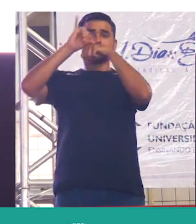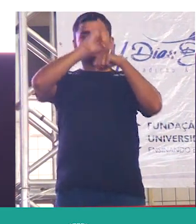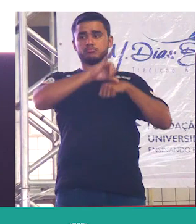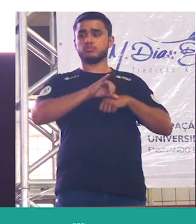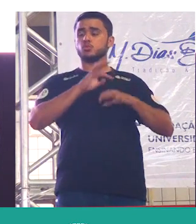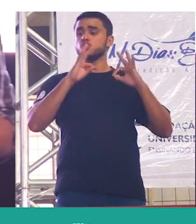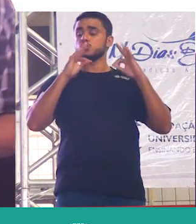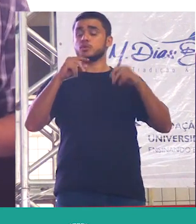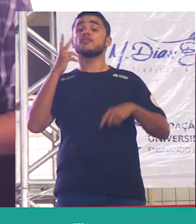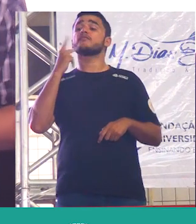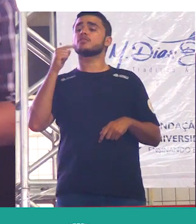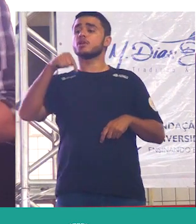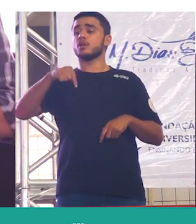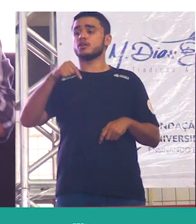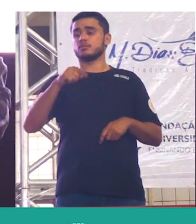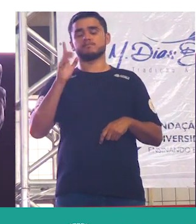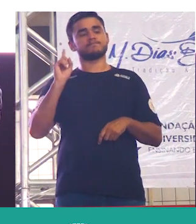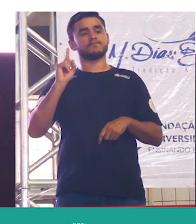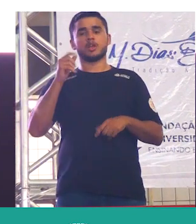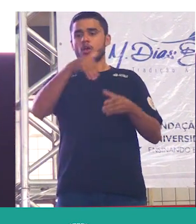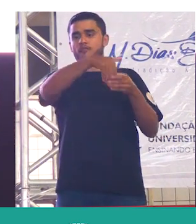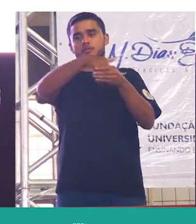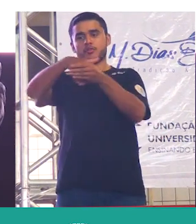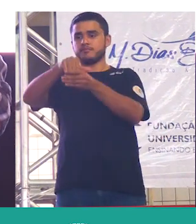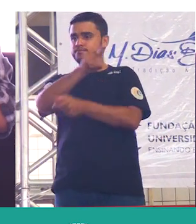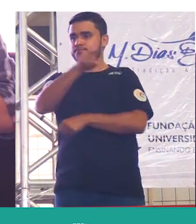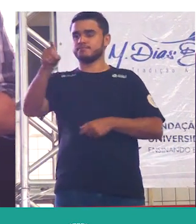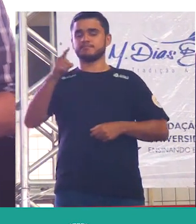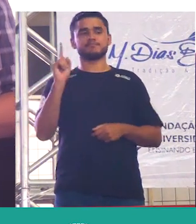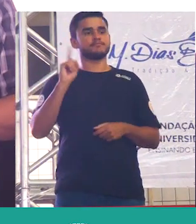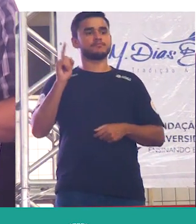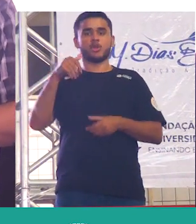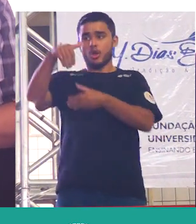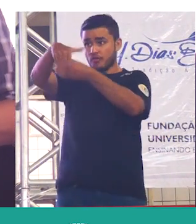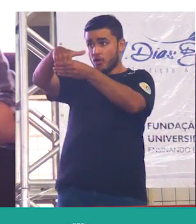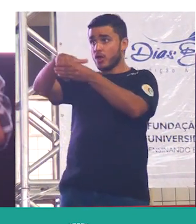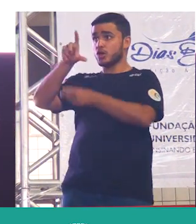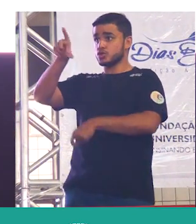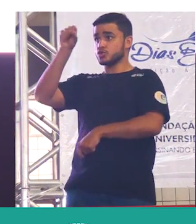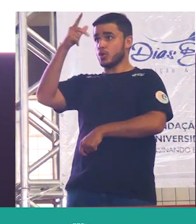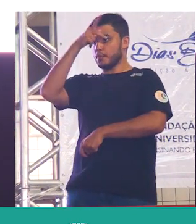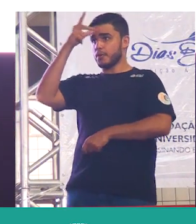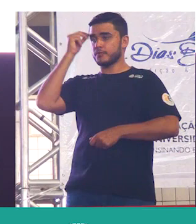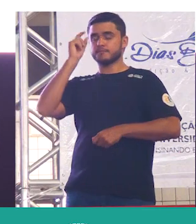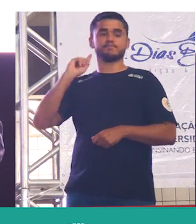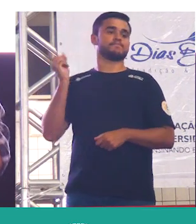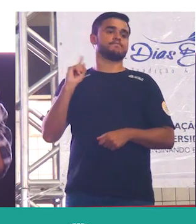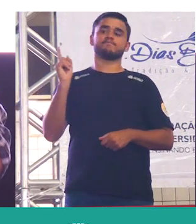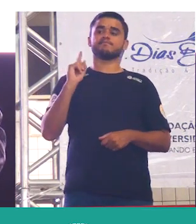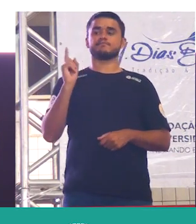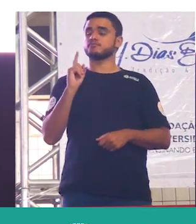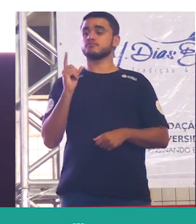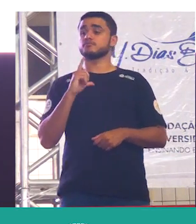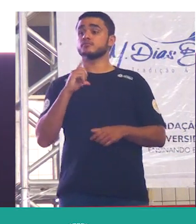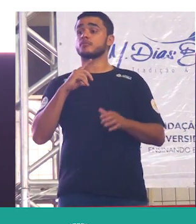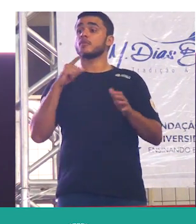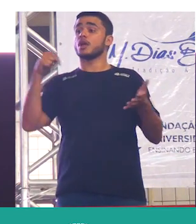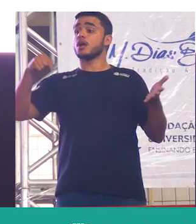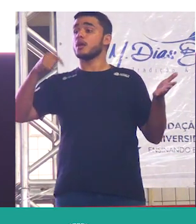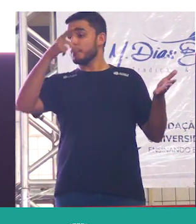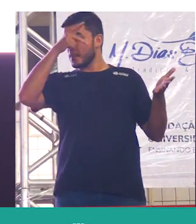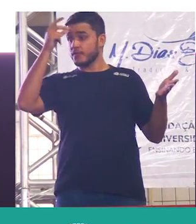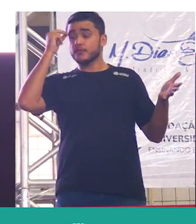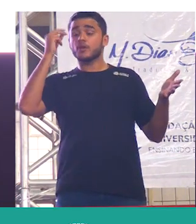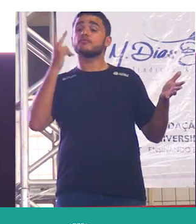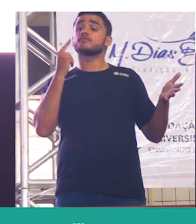Aqui em Fortaleza, nós não votávamos mais para prefeitos. Os prefeitos de